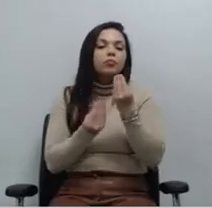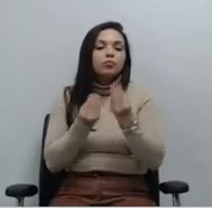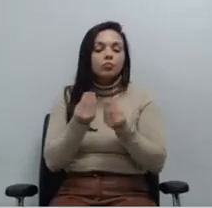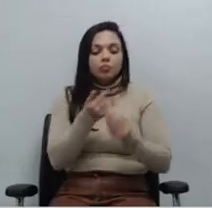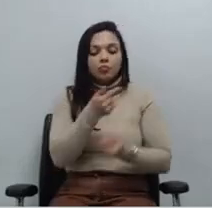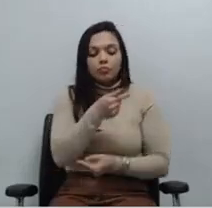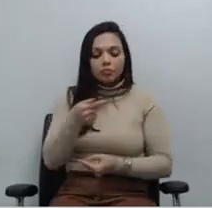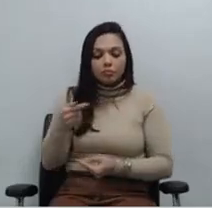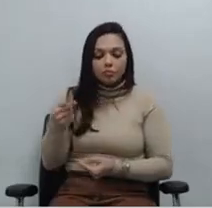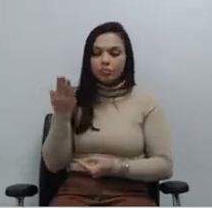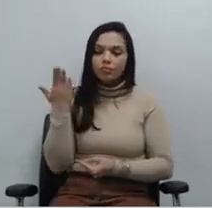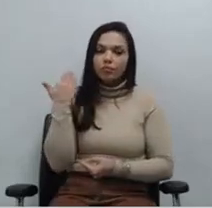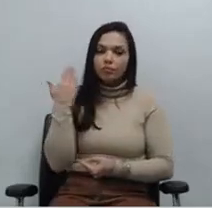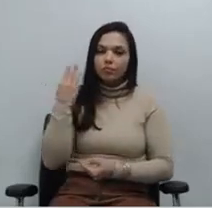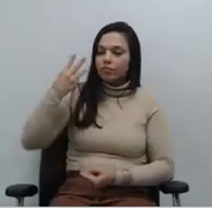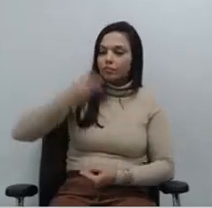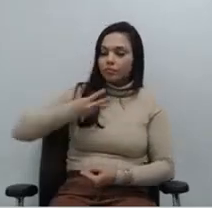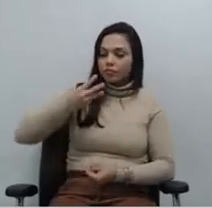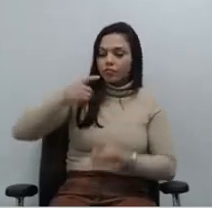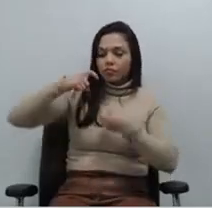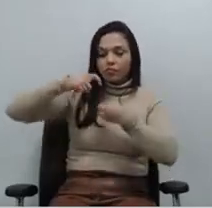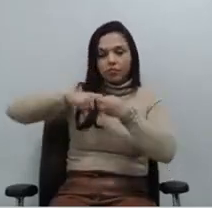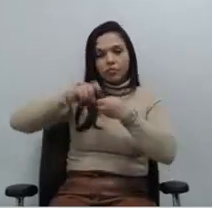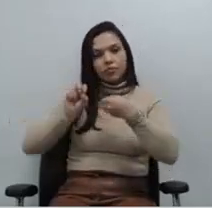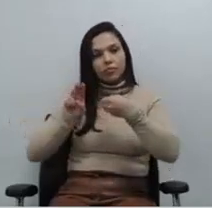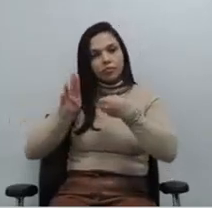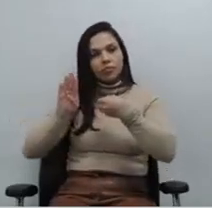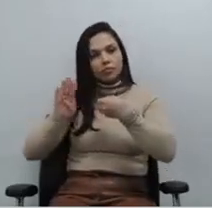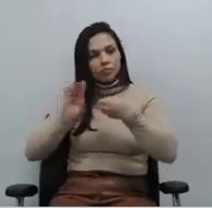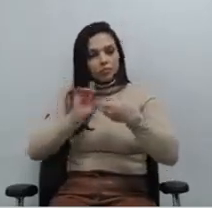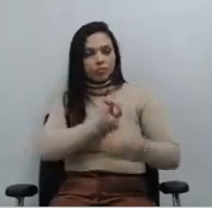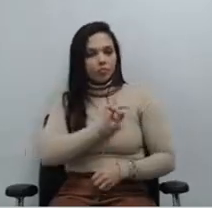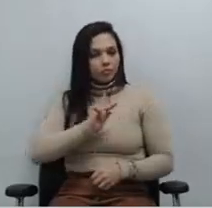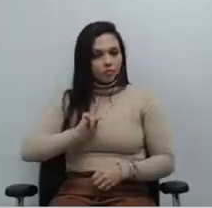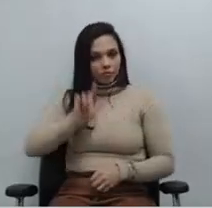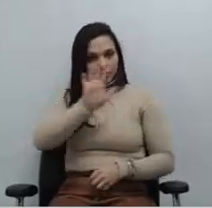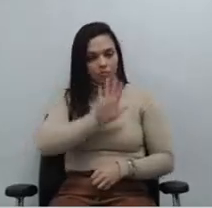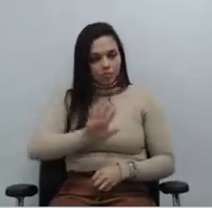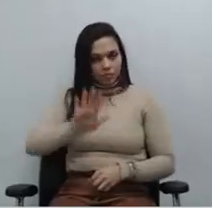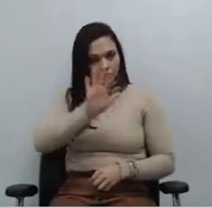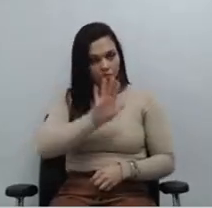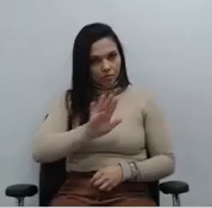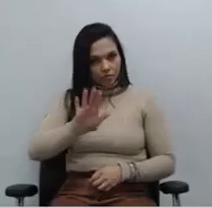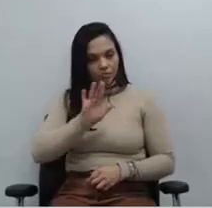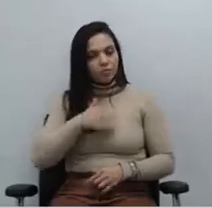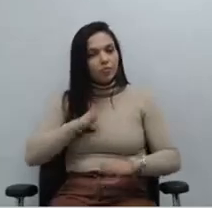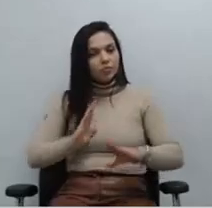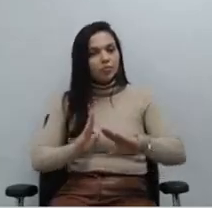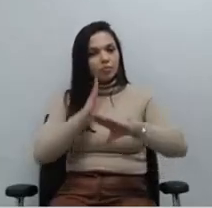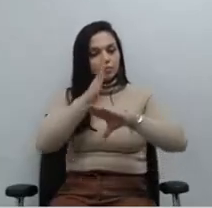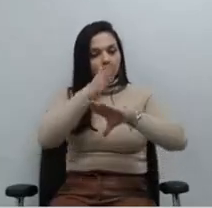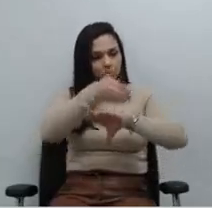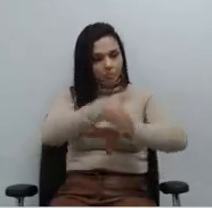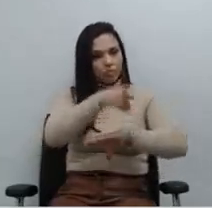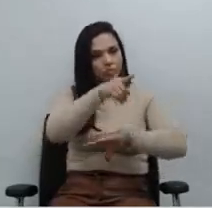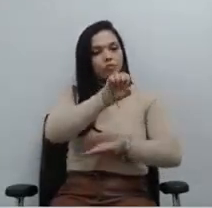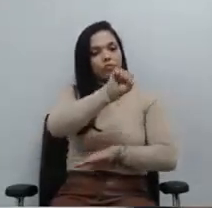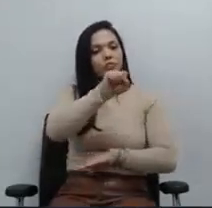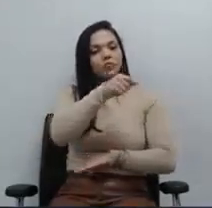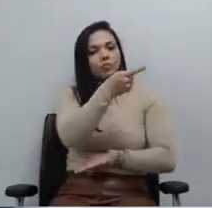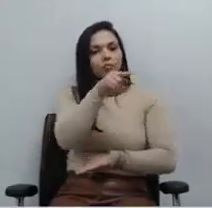passou a atuação na terceira Subdefensoria Pública Geral. Tive a oportunidade de me reunir pessoalmente com a unidade de São José do Rio Preto na